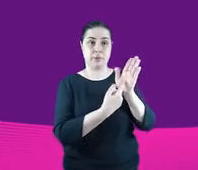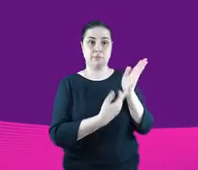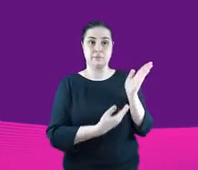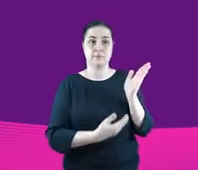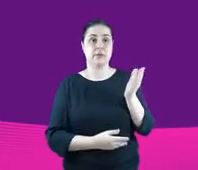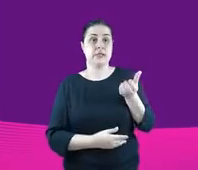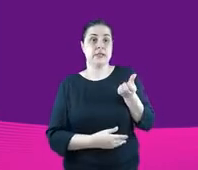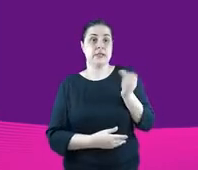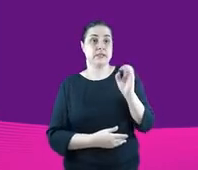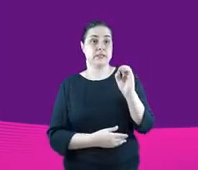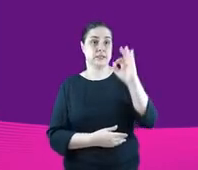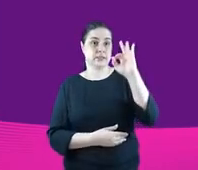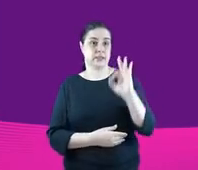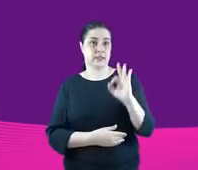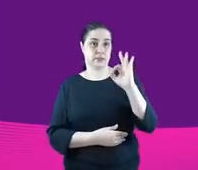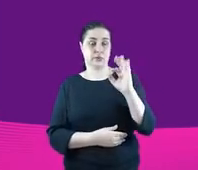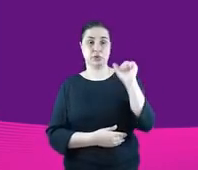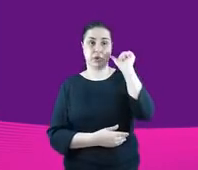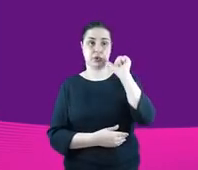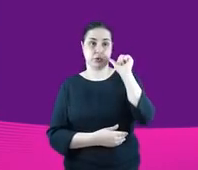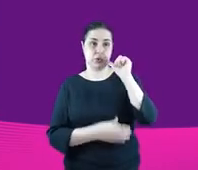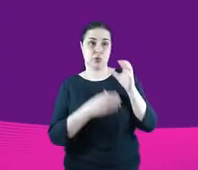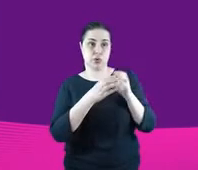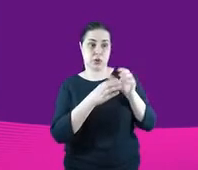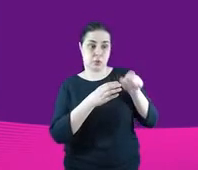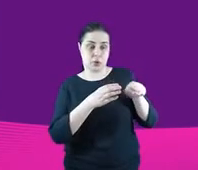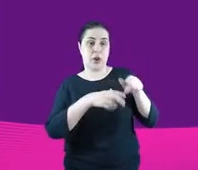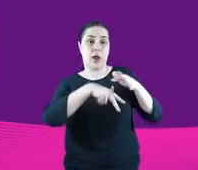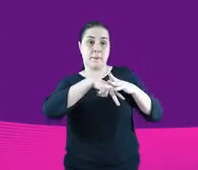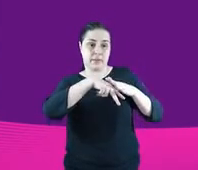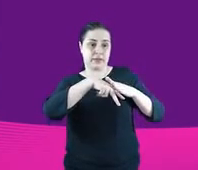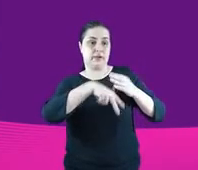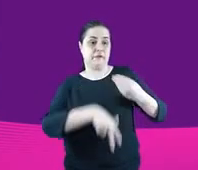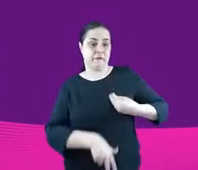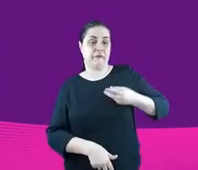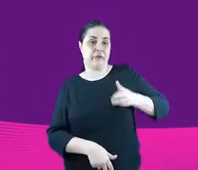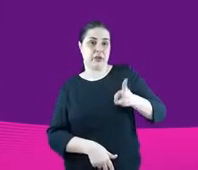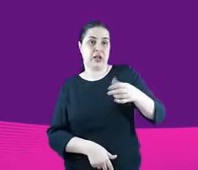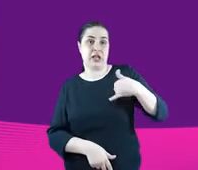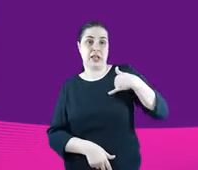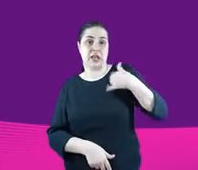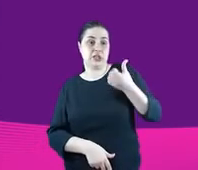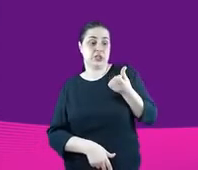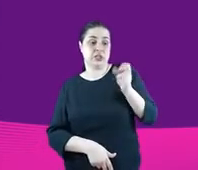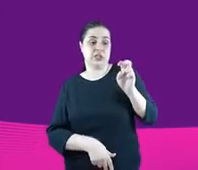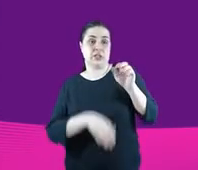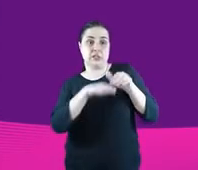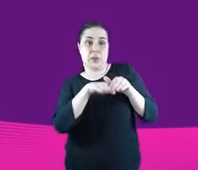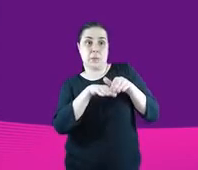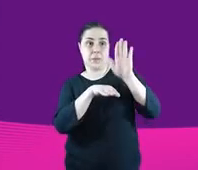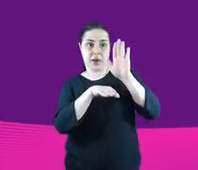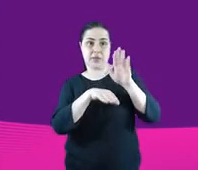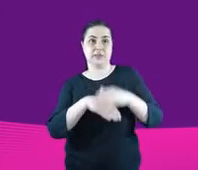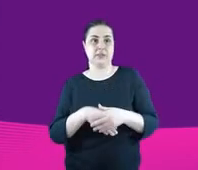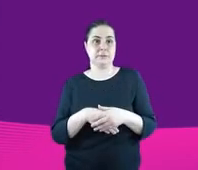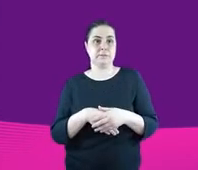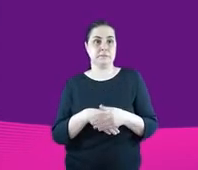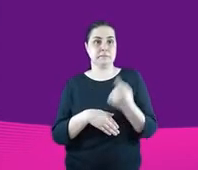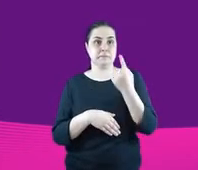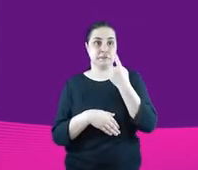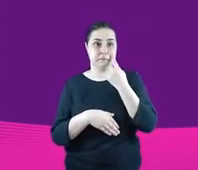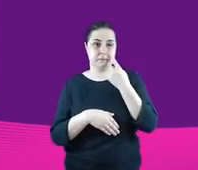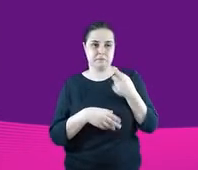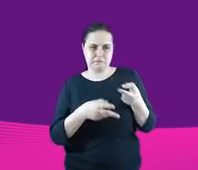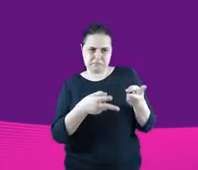60% das pacientes sobreviventes têm mais de 65 anos. Entretanto, se a gente observar,